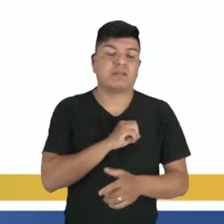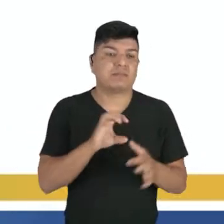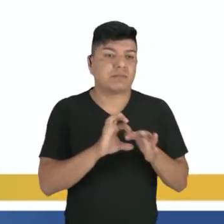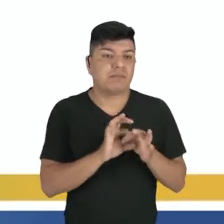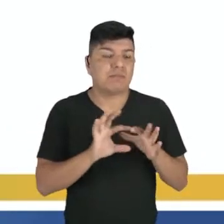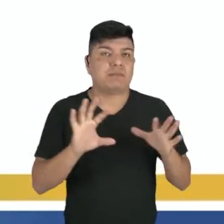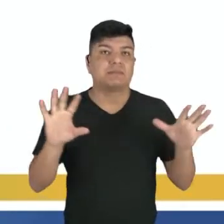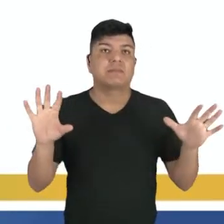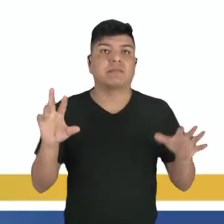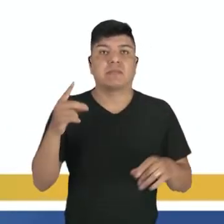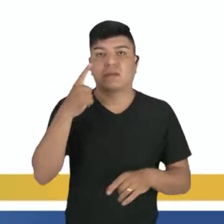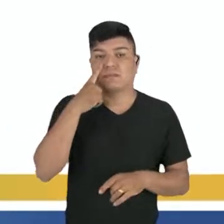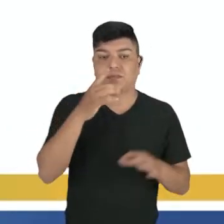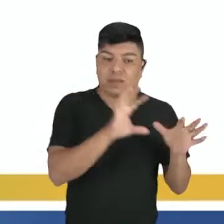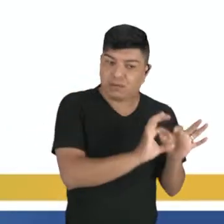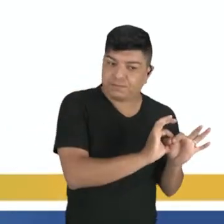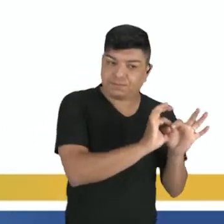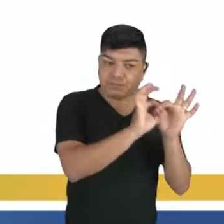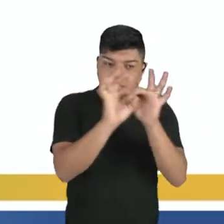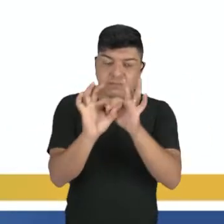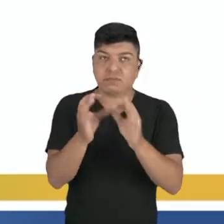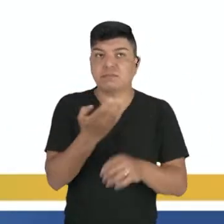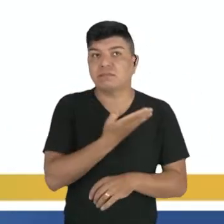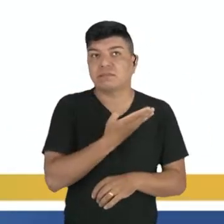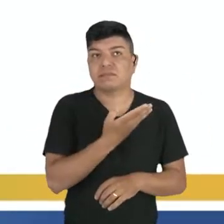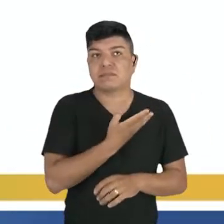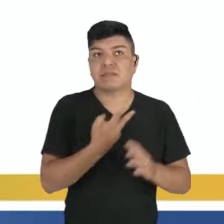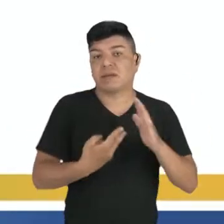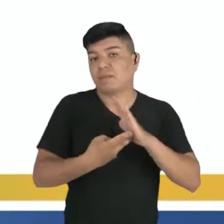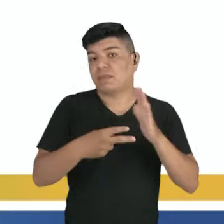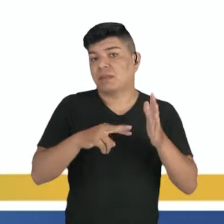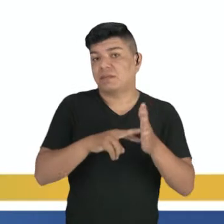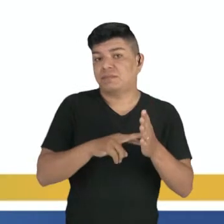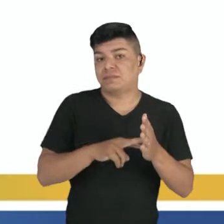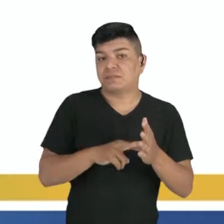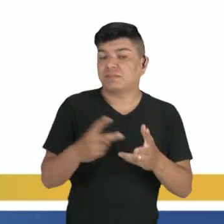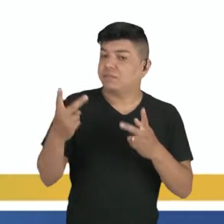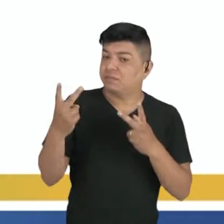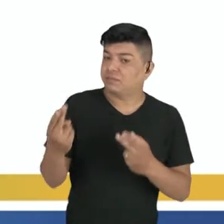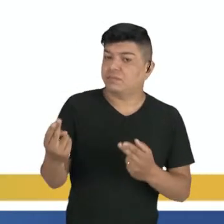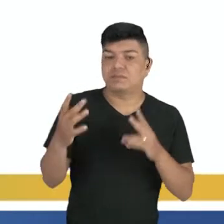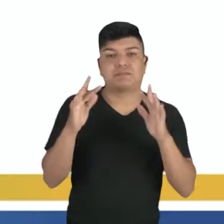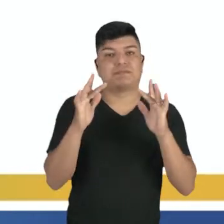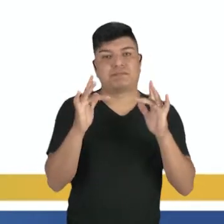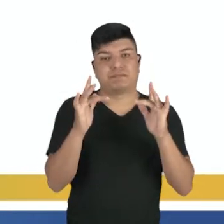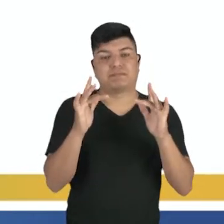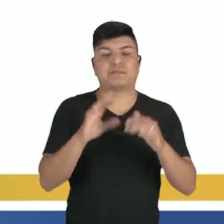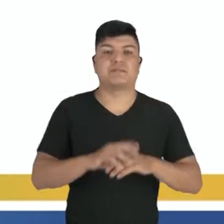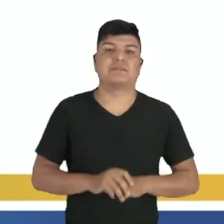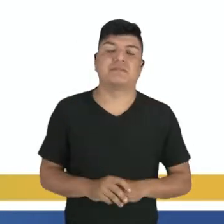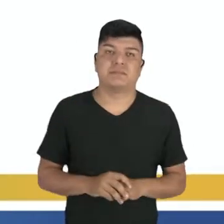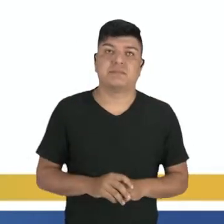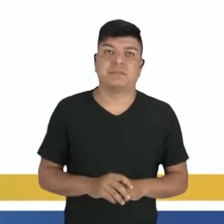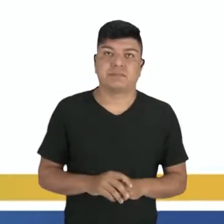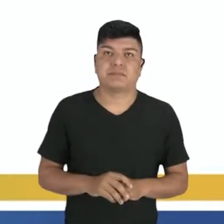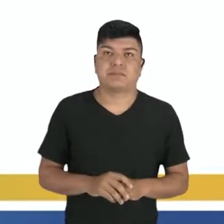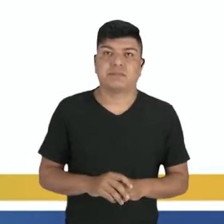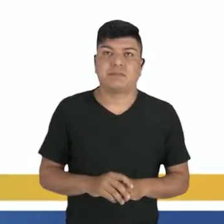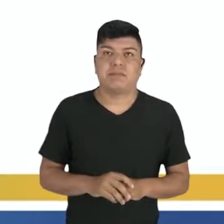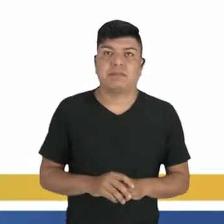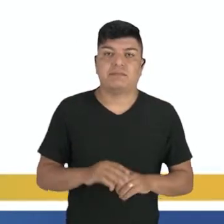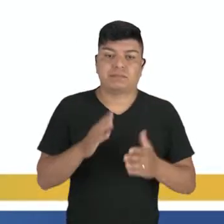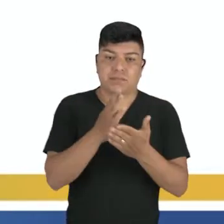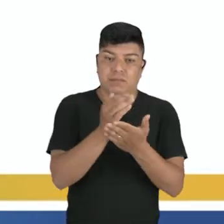Uma observação aqui nesse contexto, amigo tem o mesmo sentido de namorado, tá bom? Então, nós temos aí